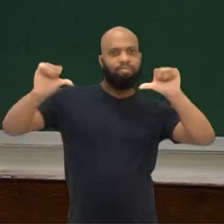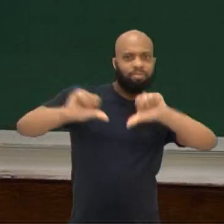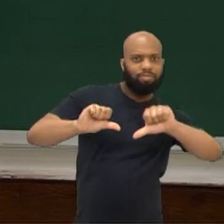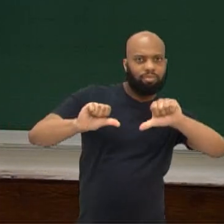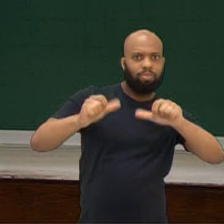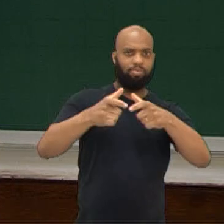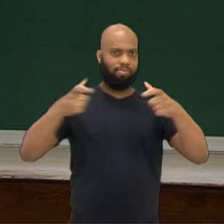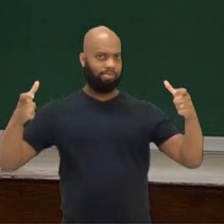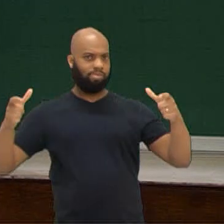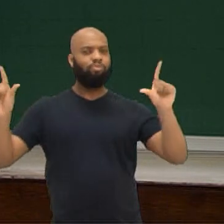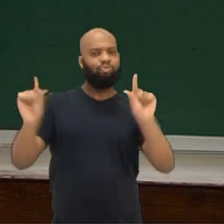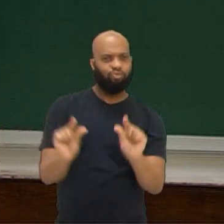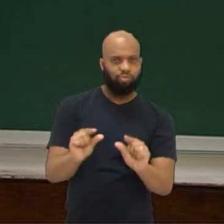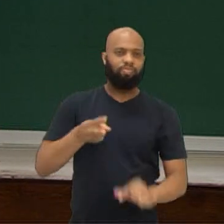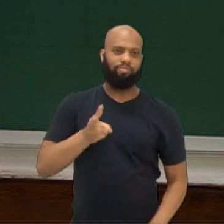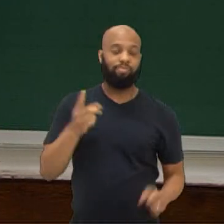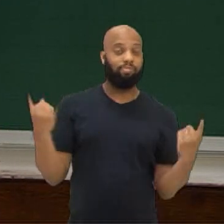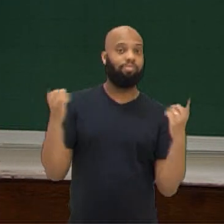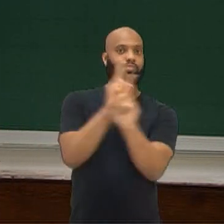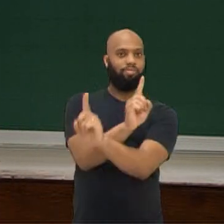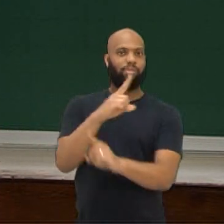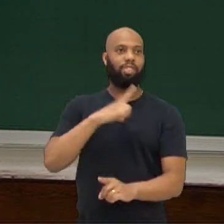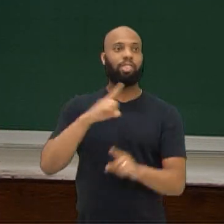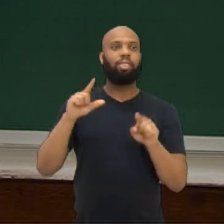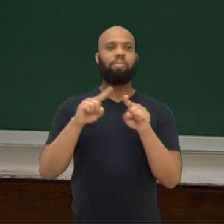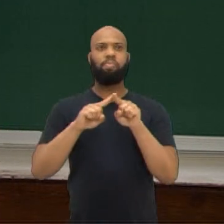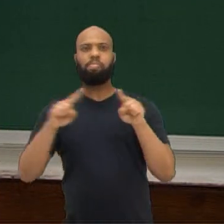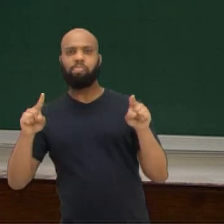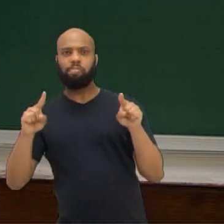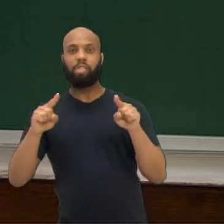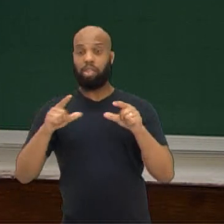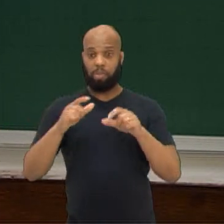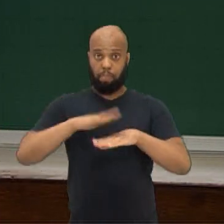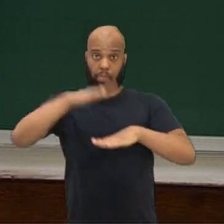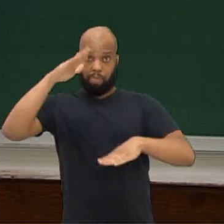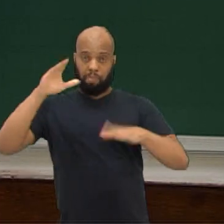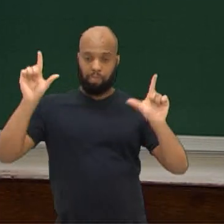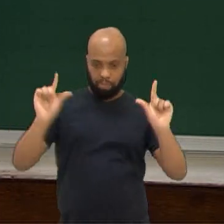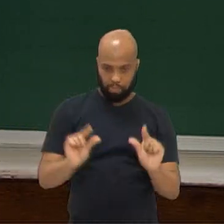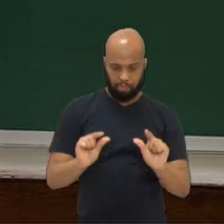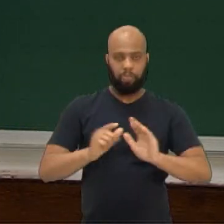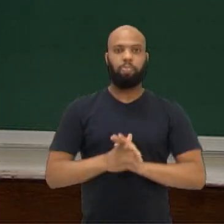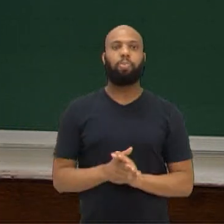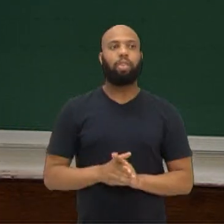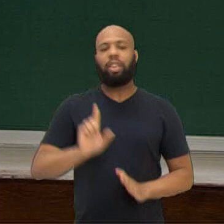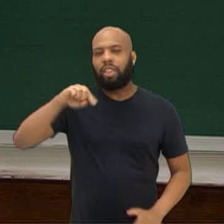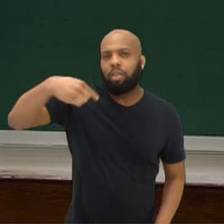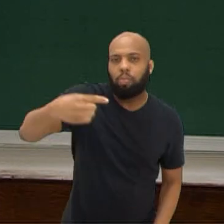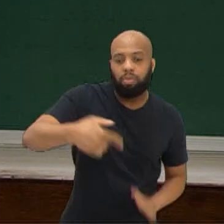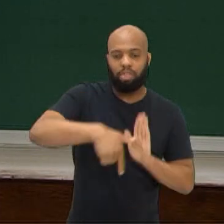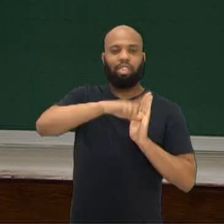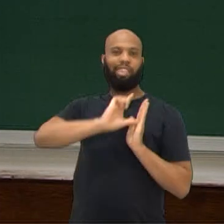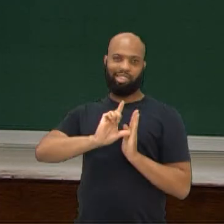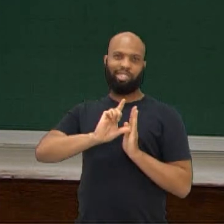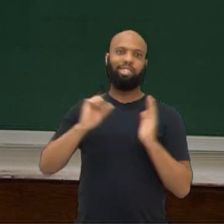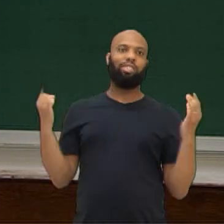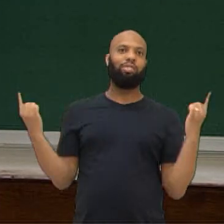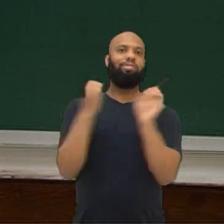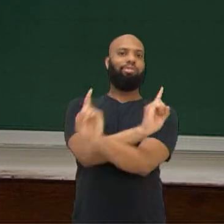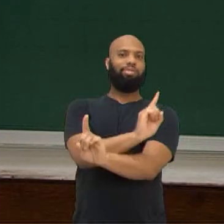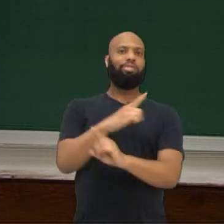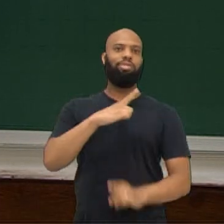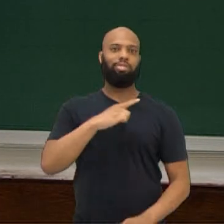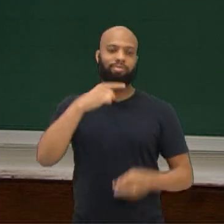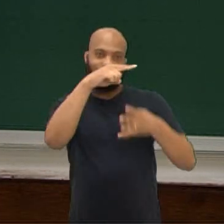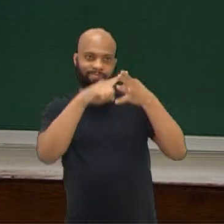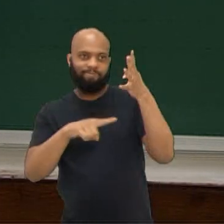Maior, o menor, sempre oposição. Mas, menos. Depois, então antes. Então são justamente